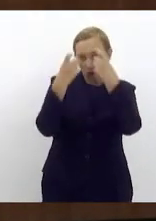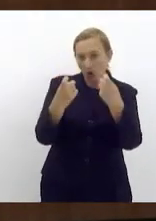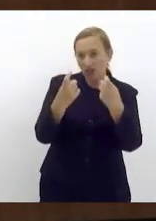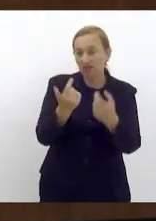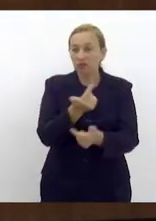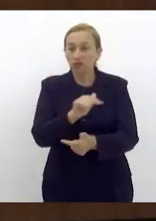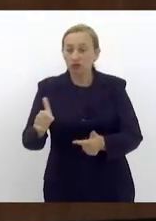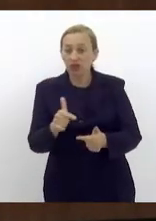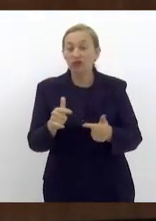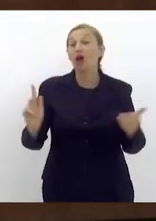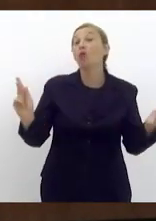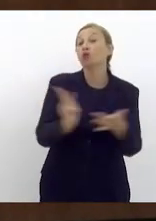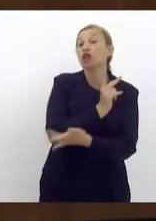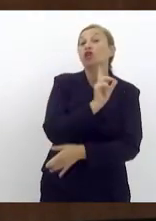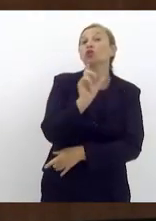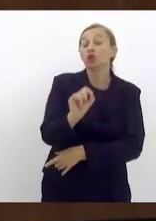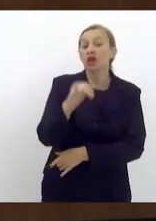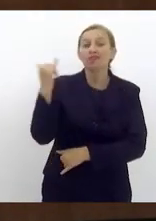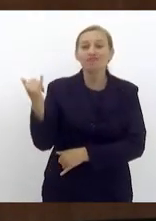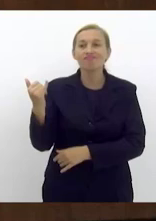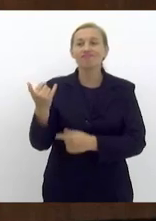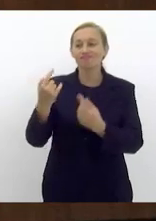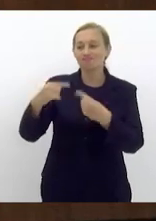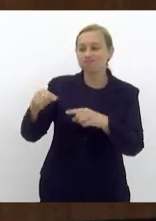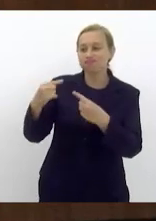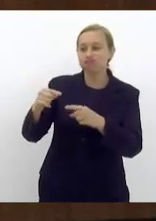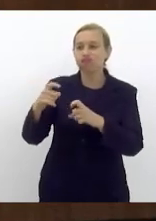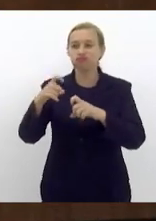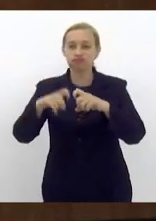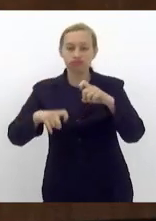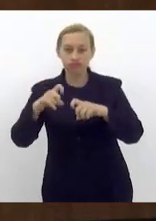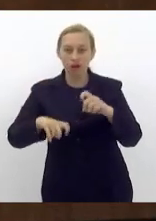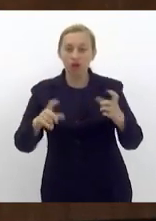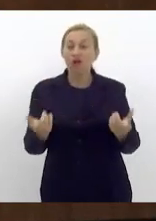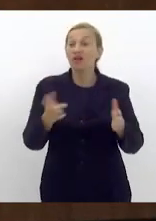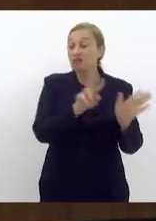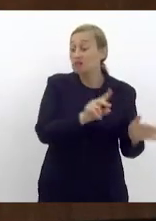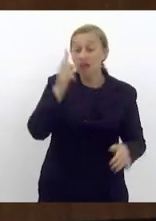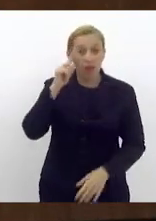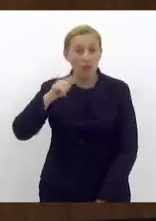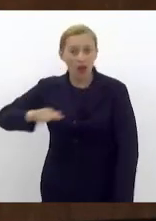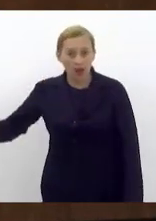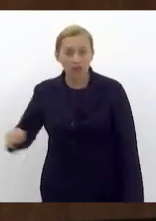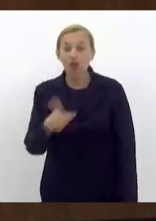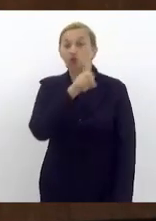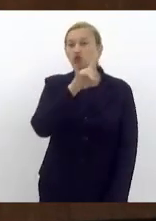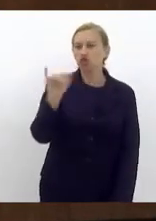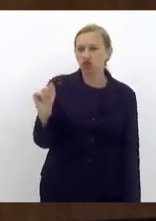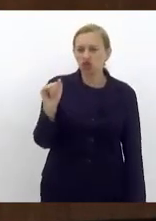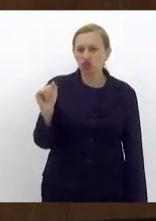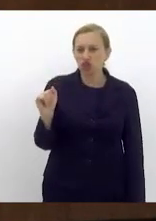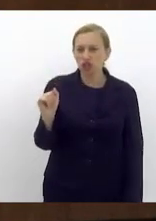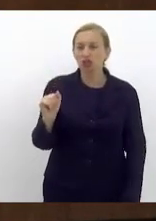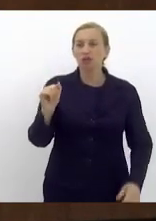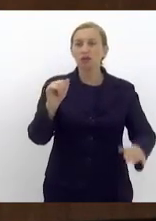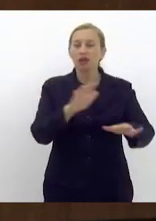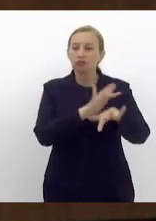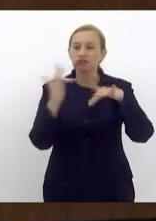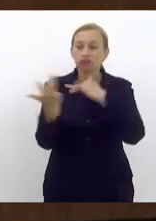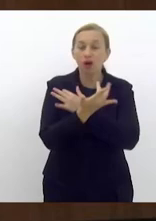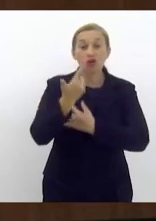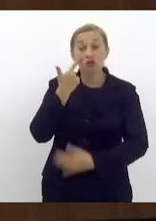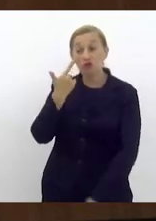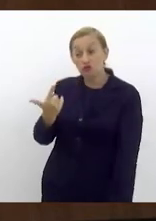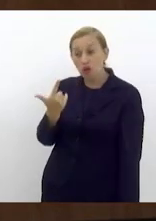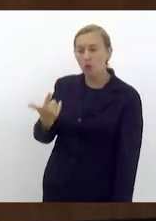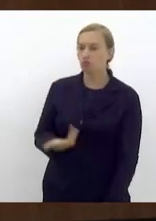e aí surge então a importunação sexual. Essa semana mesmo, no dia, pelas redes sociais, nós vimos